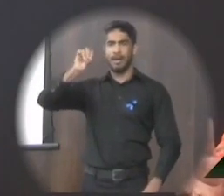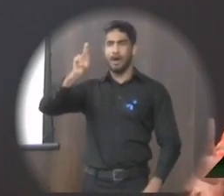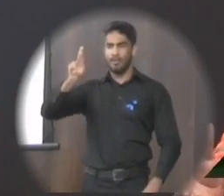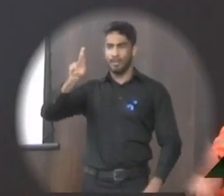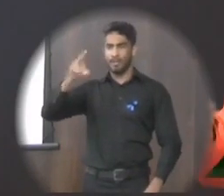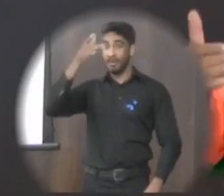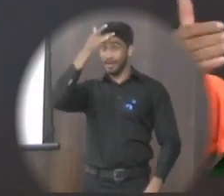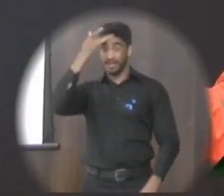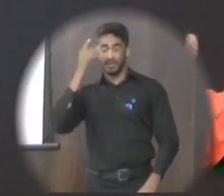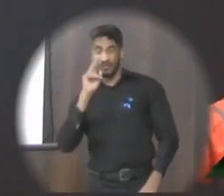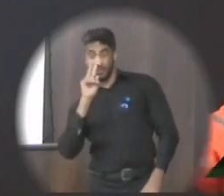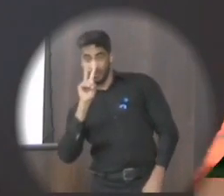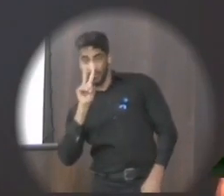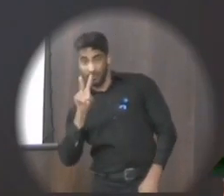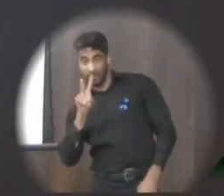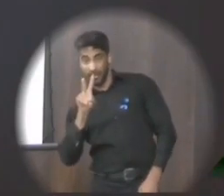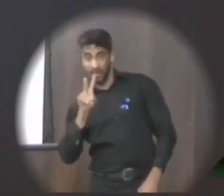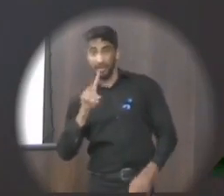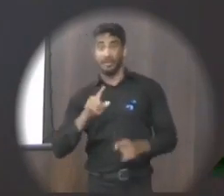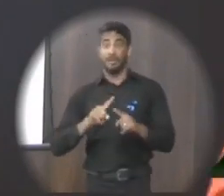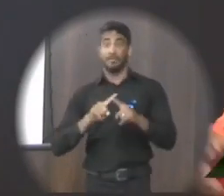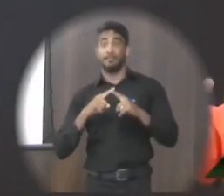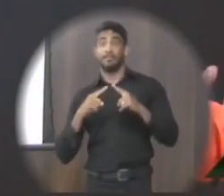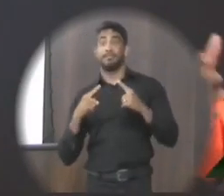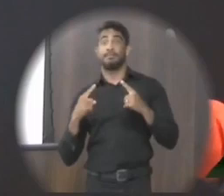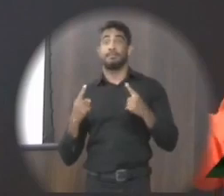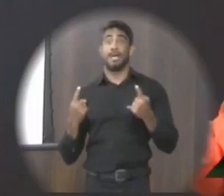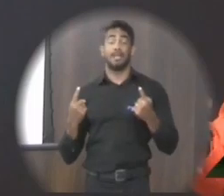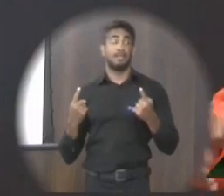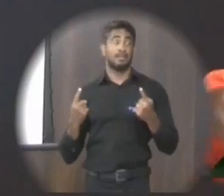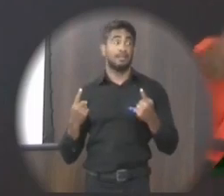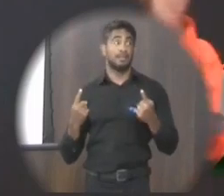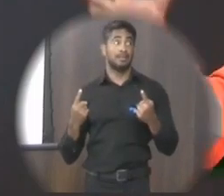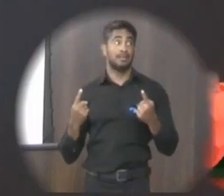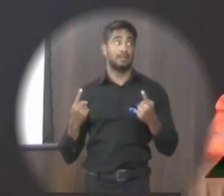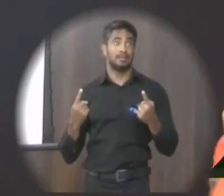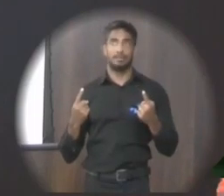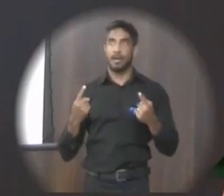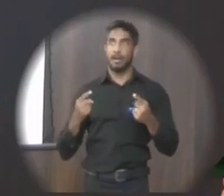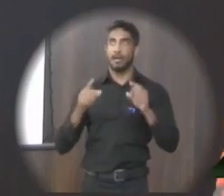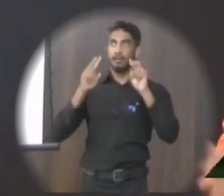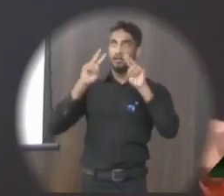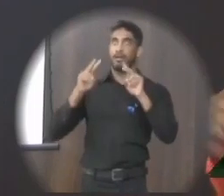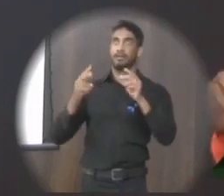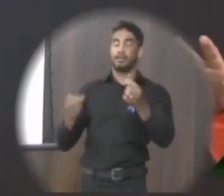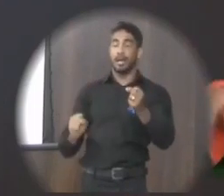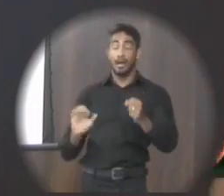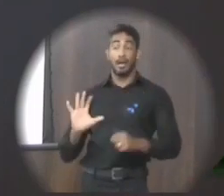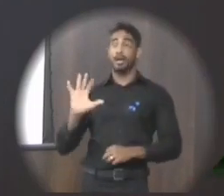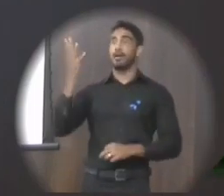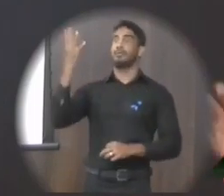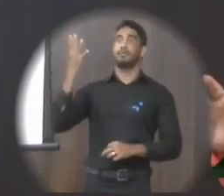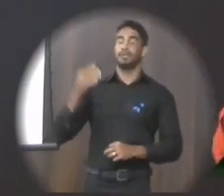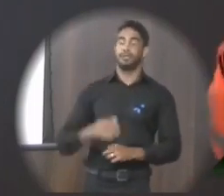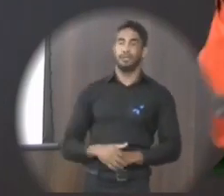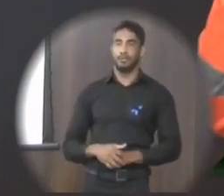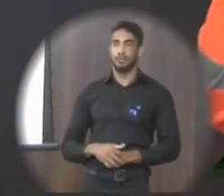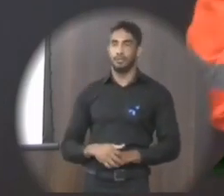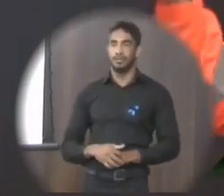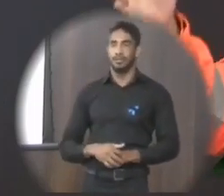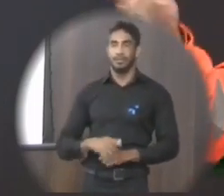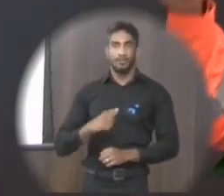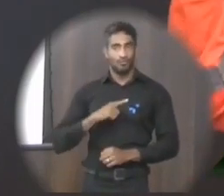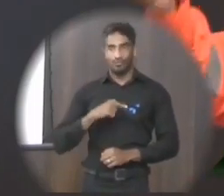vê o que a gente, o que está aparecendo, tipo, não vê que